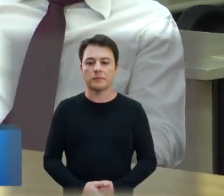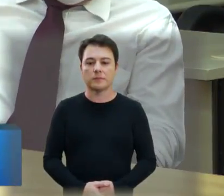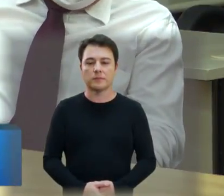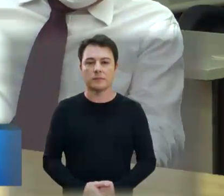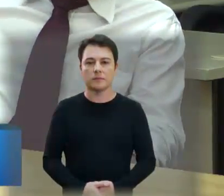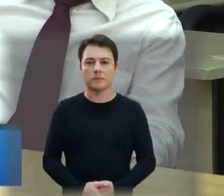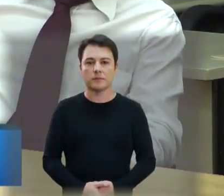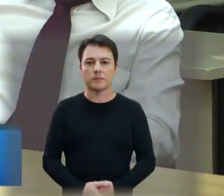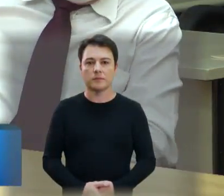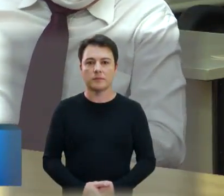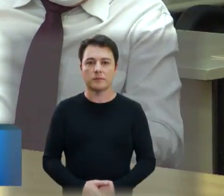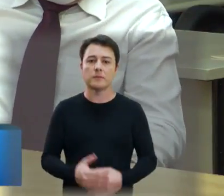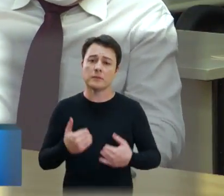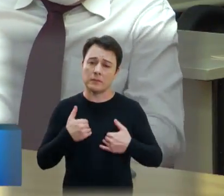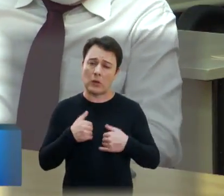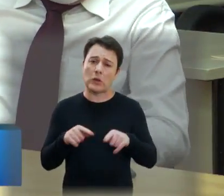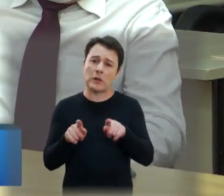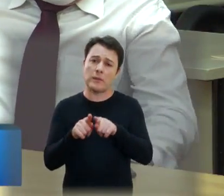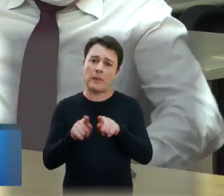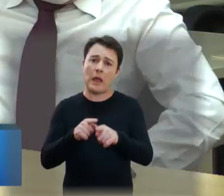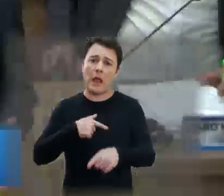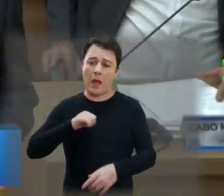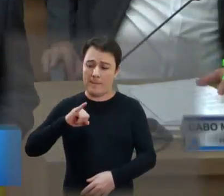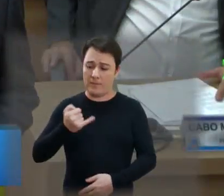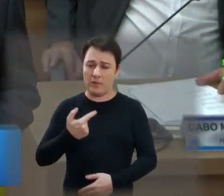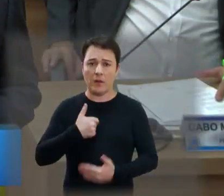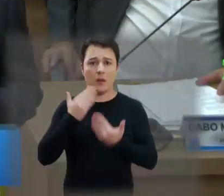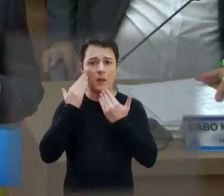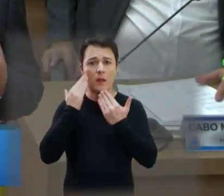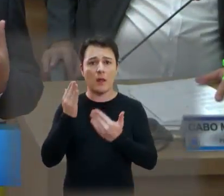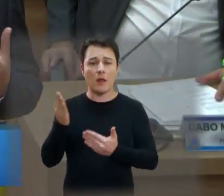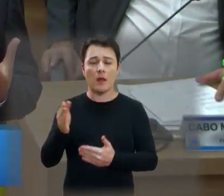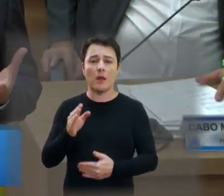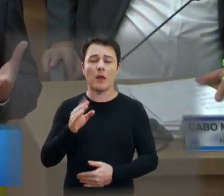Eu também não poderia deixar aqui de agradecer ao coronel